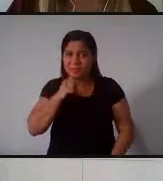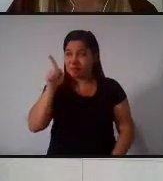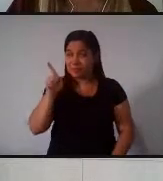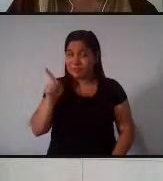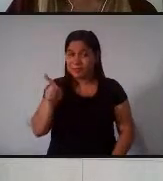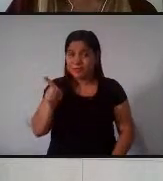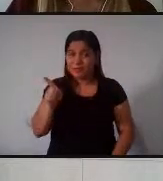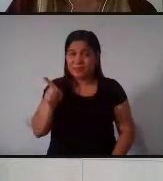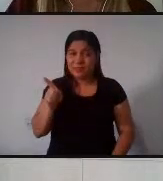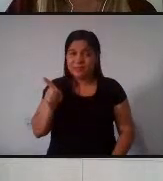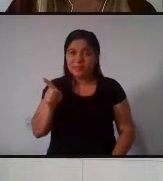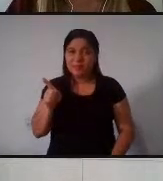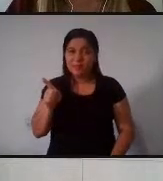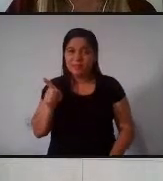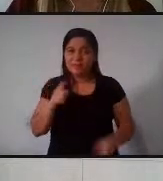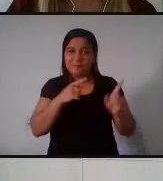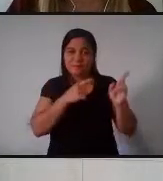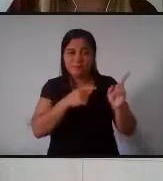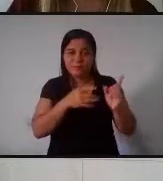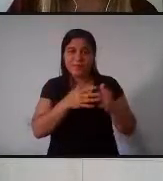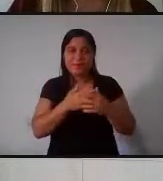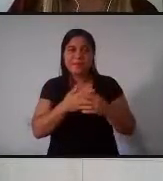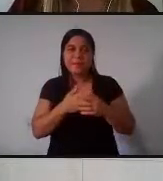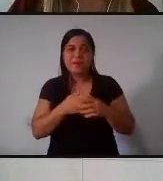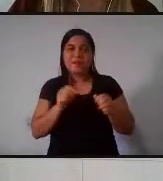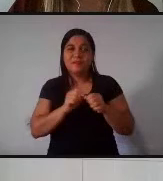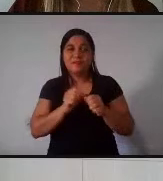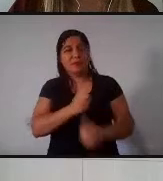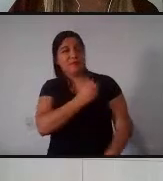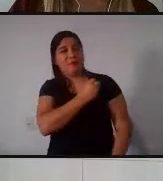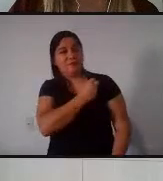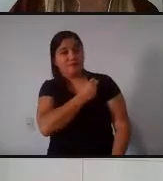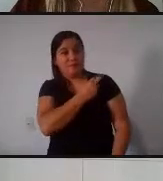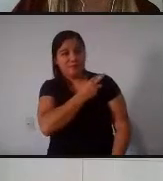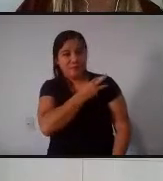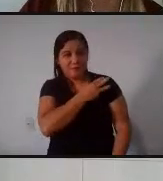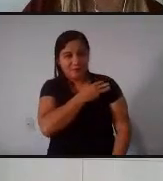fizeram o ensino médio todo em escolas públicas.